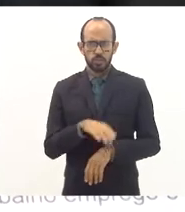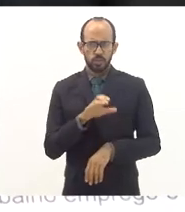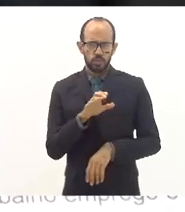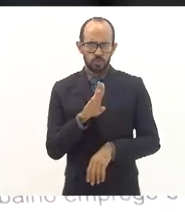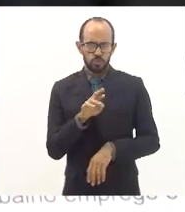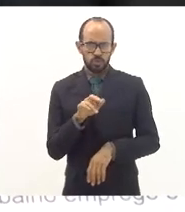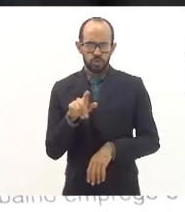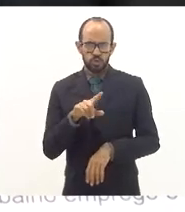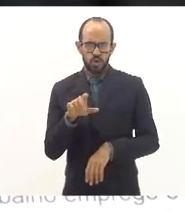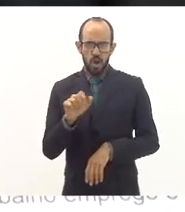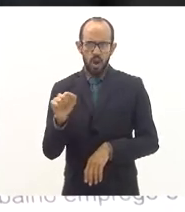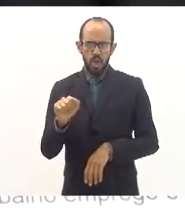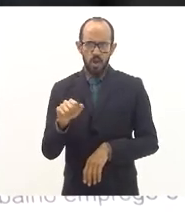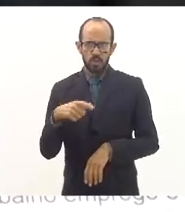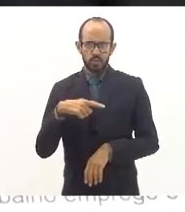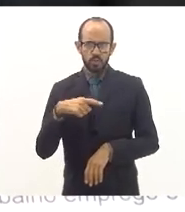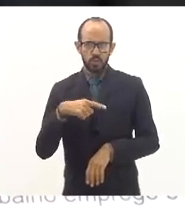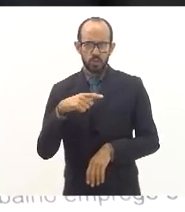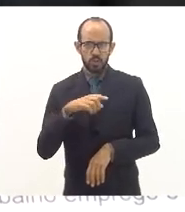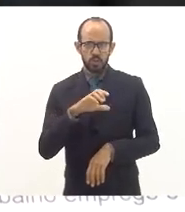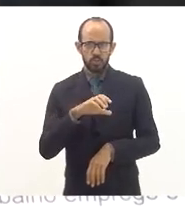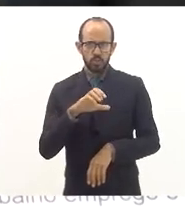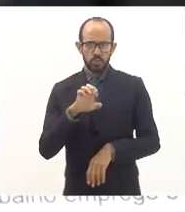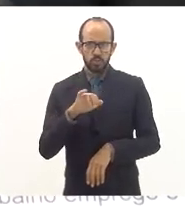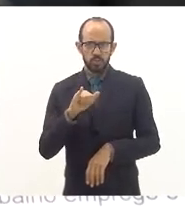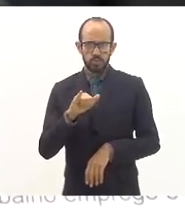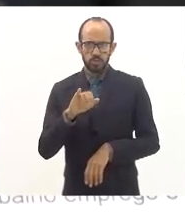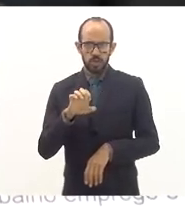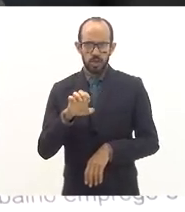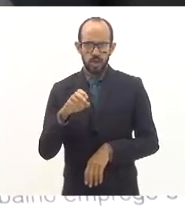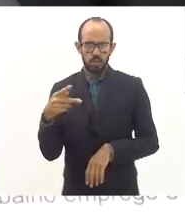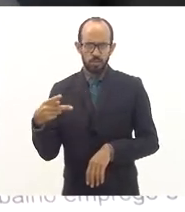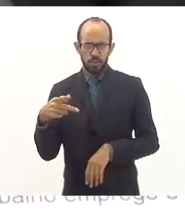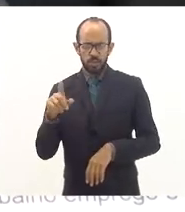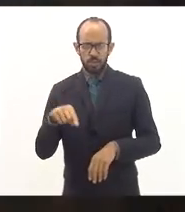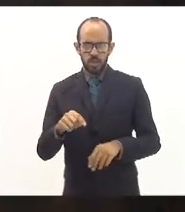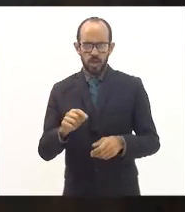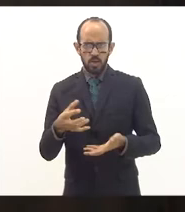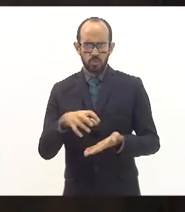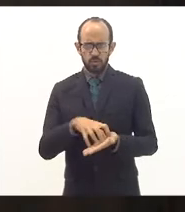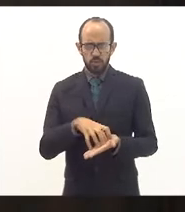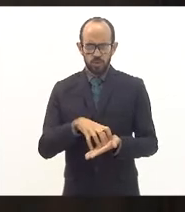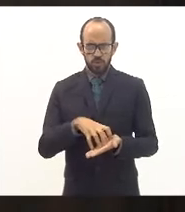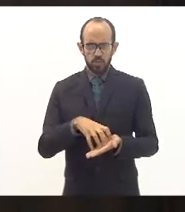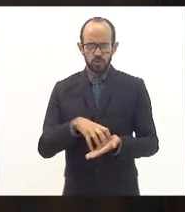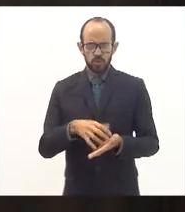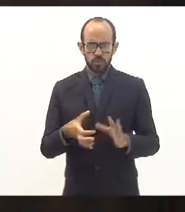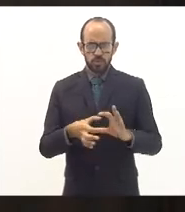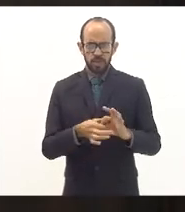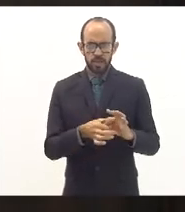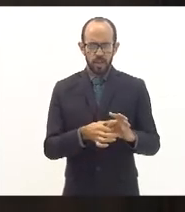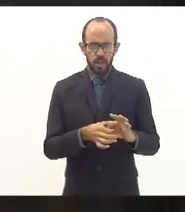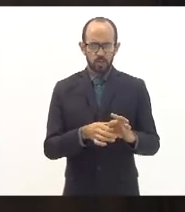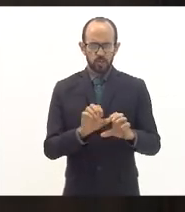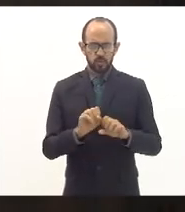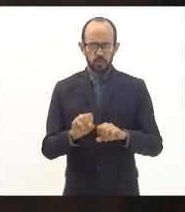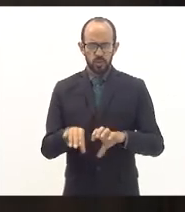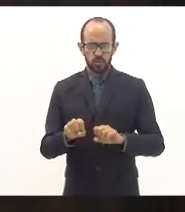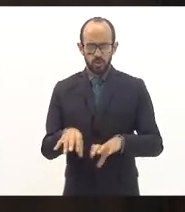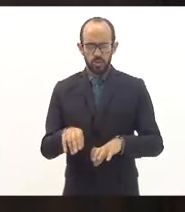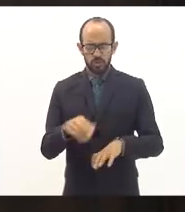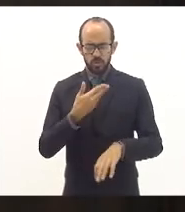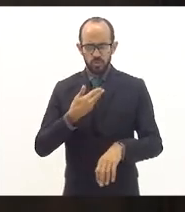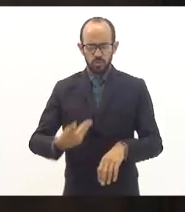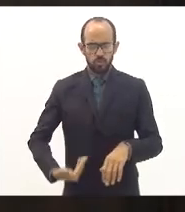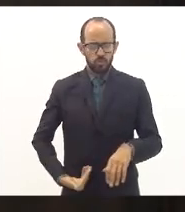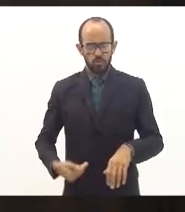no seu coração, que eram os CIEPs, os Centros Integrados de Educação Pública. A eleição de Rodrigo Neves é a certeza de que nós